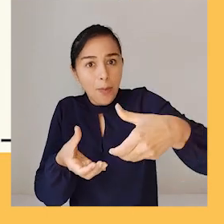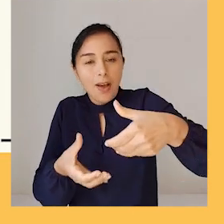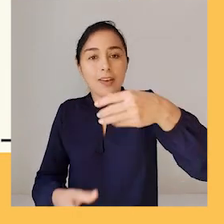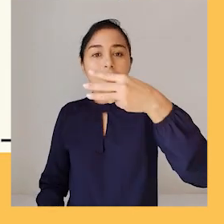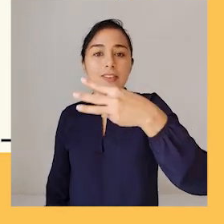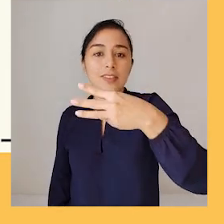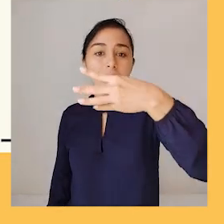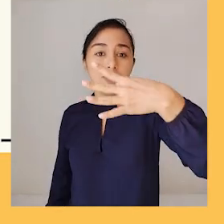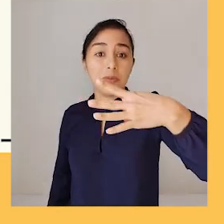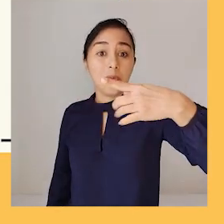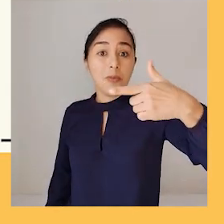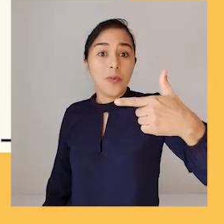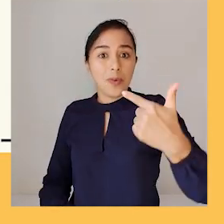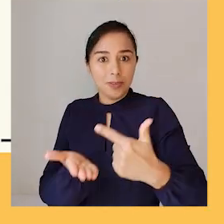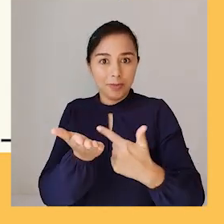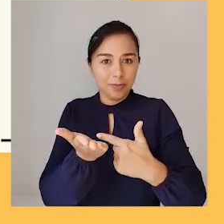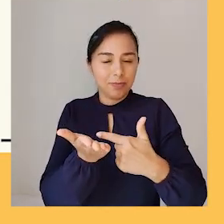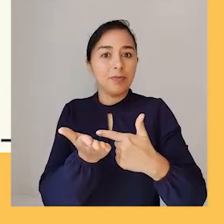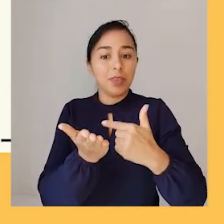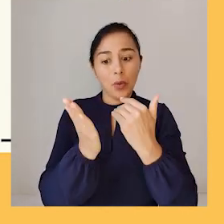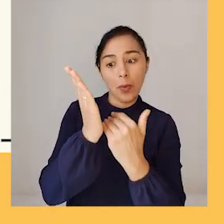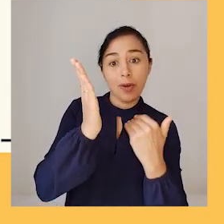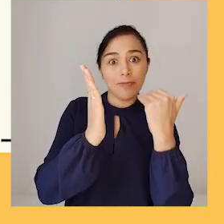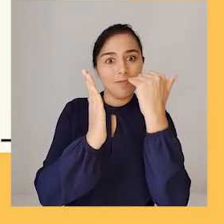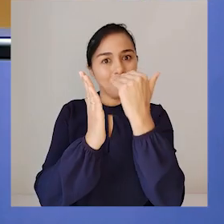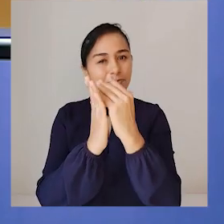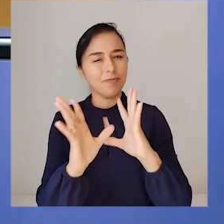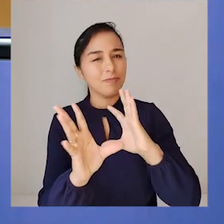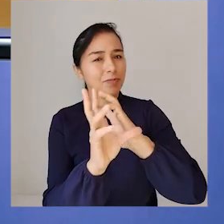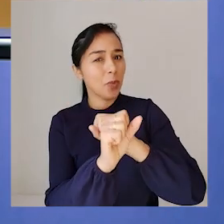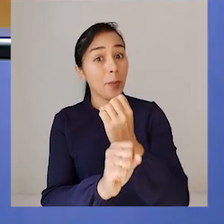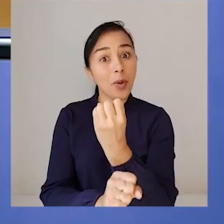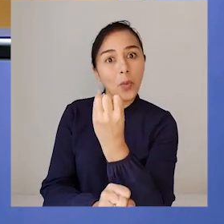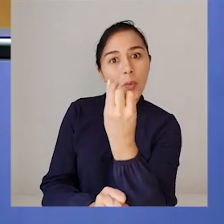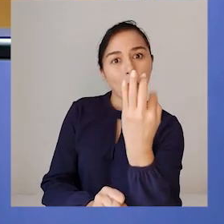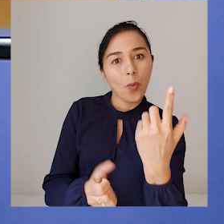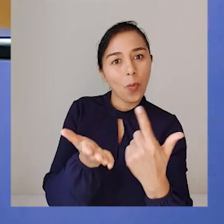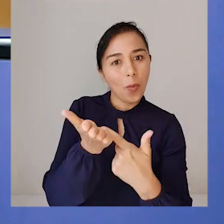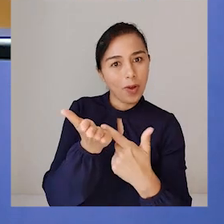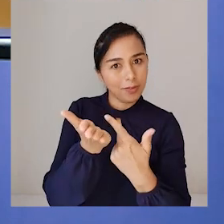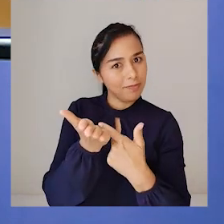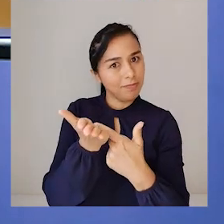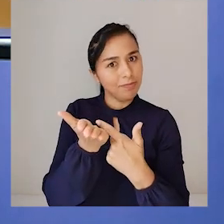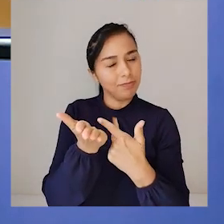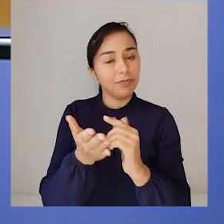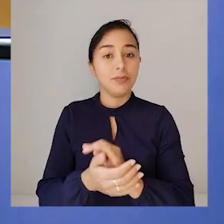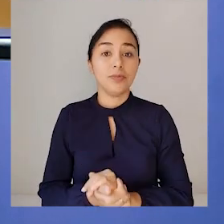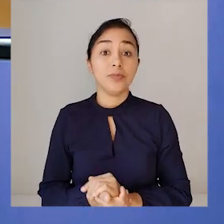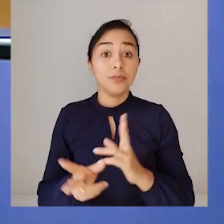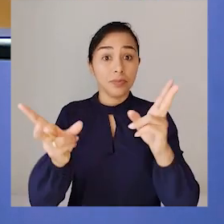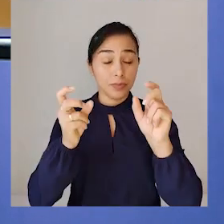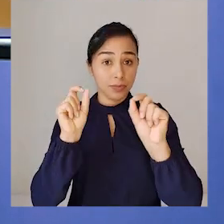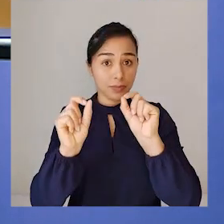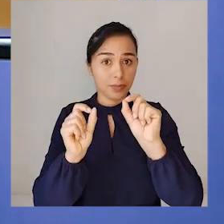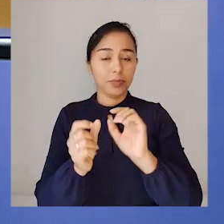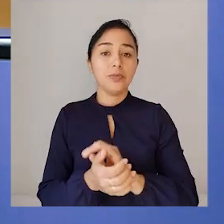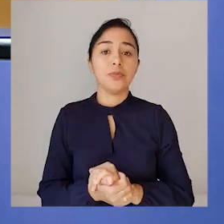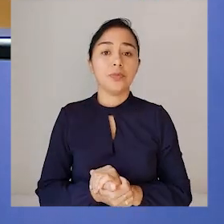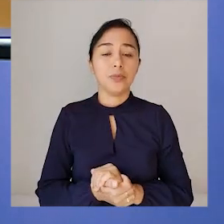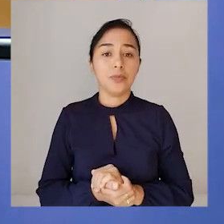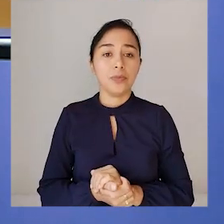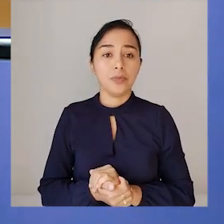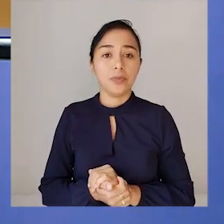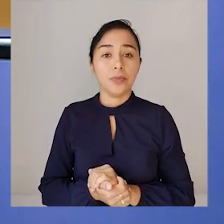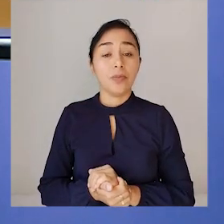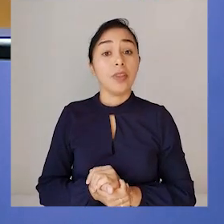Com quantos livros a sala de leitura ficou? Observem vocês que nesse problema está